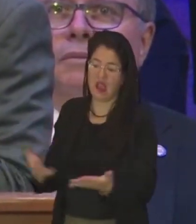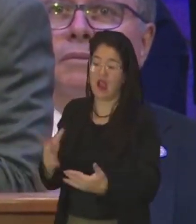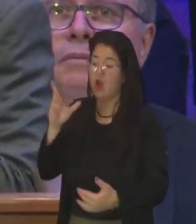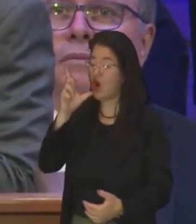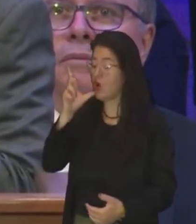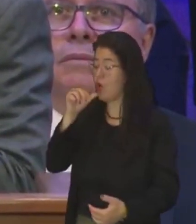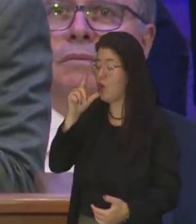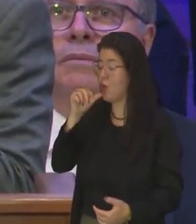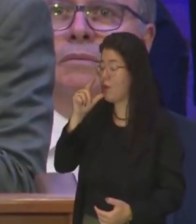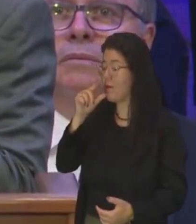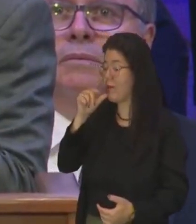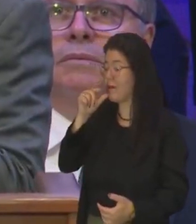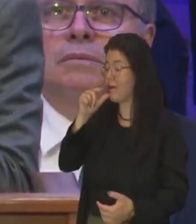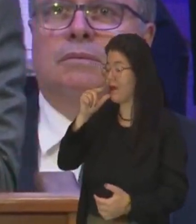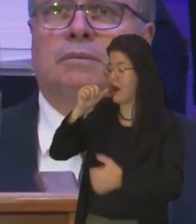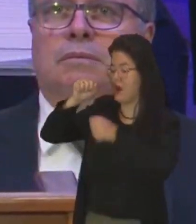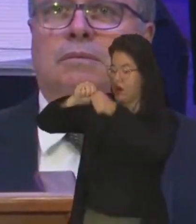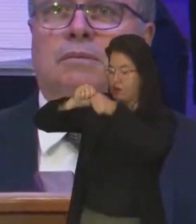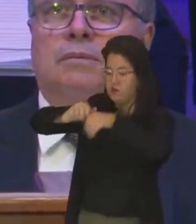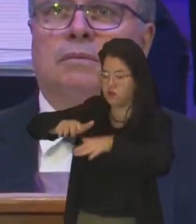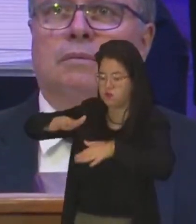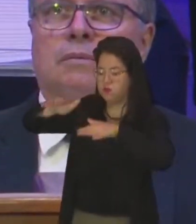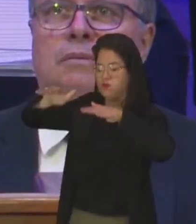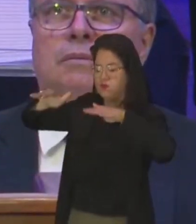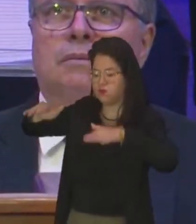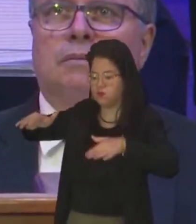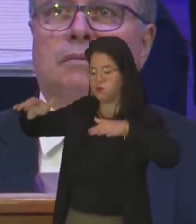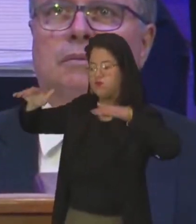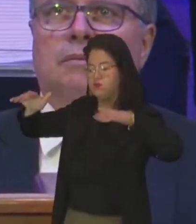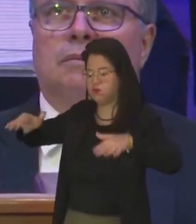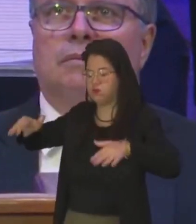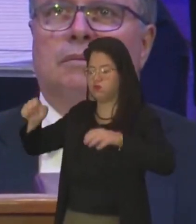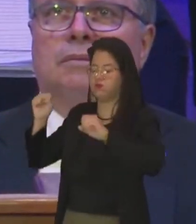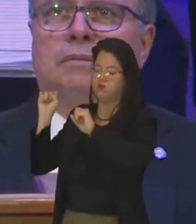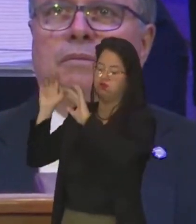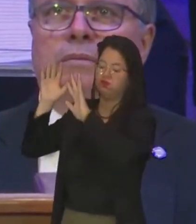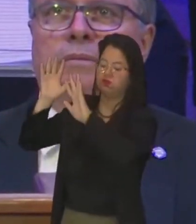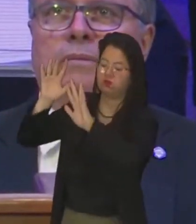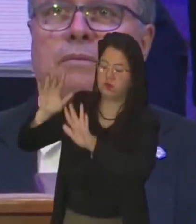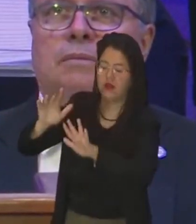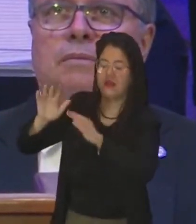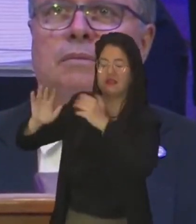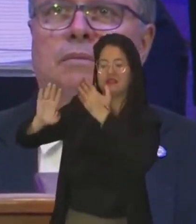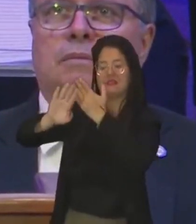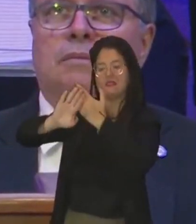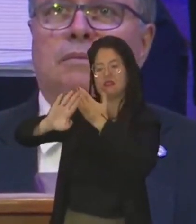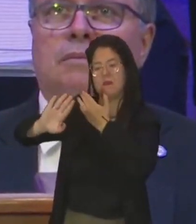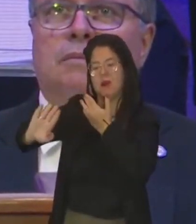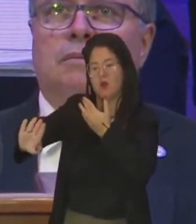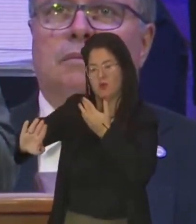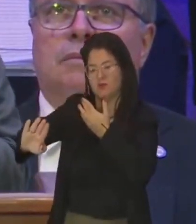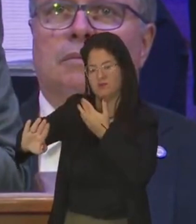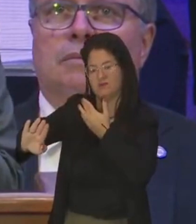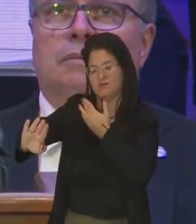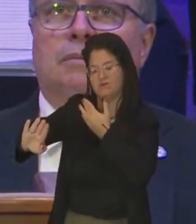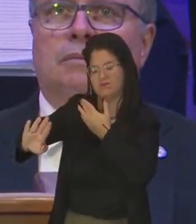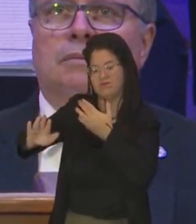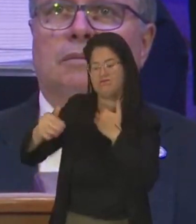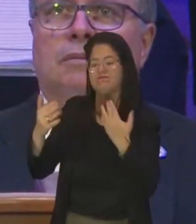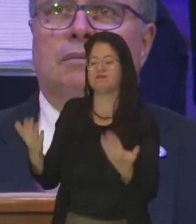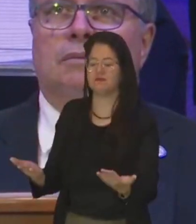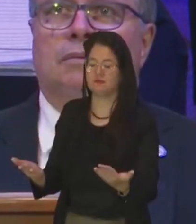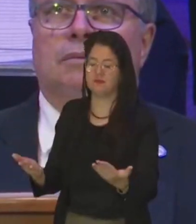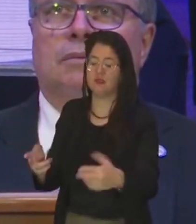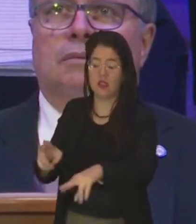ali, separando a aldeia do horizonte. E o ancião vai terminar de contar essa história assim: e